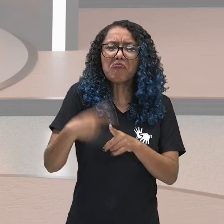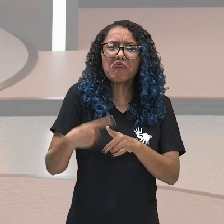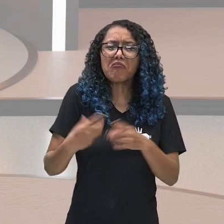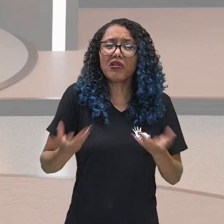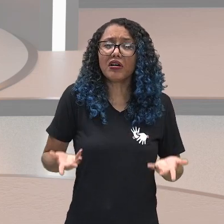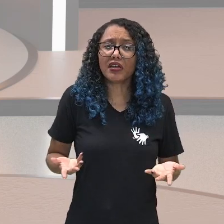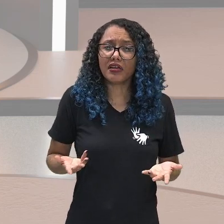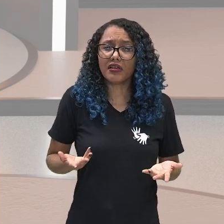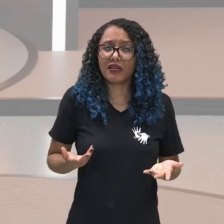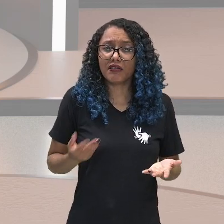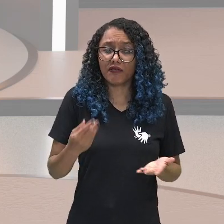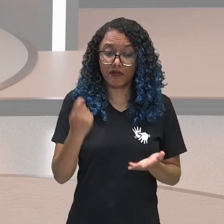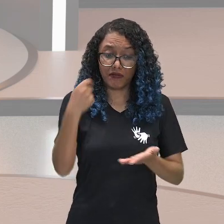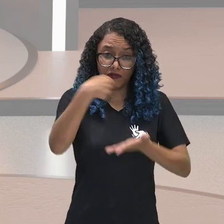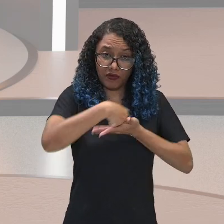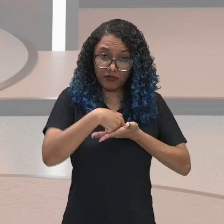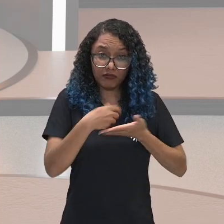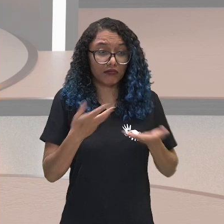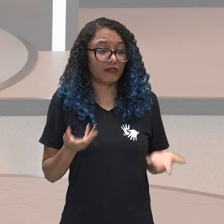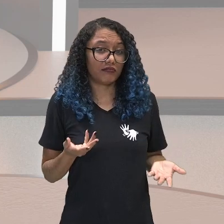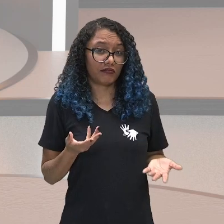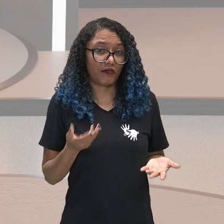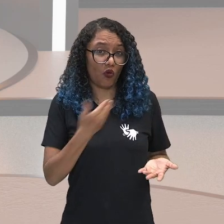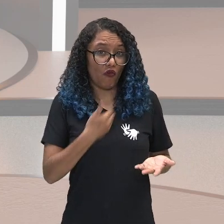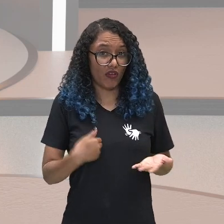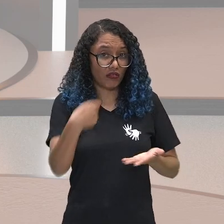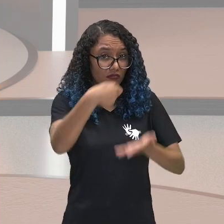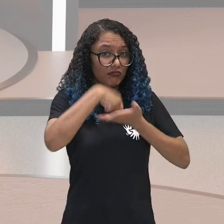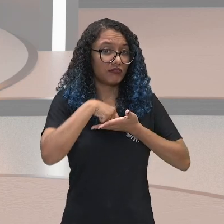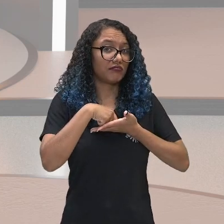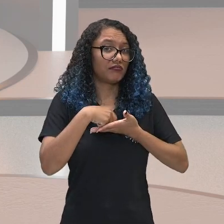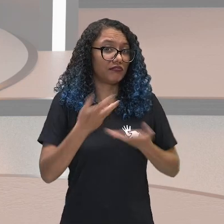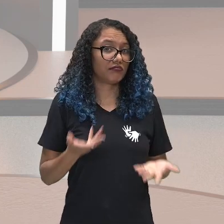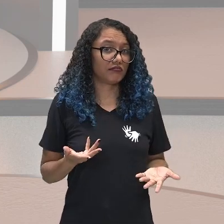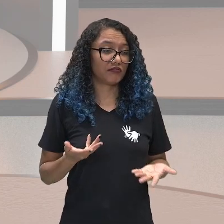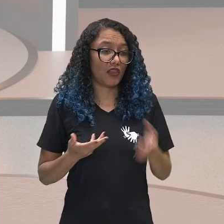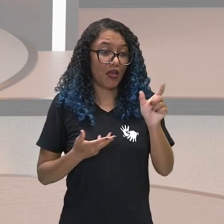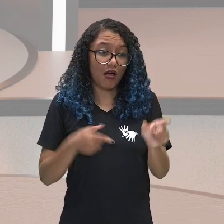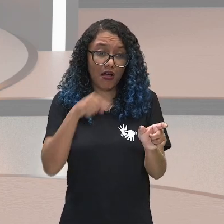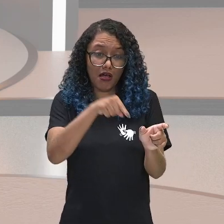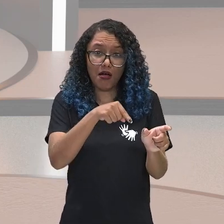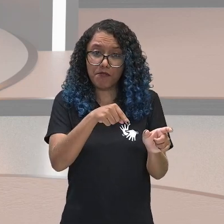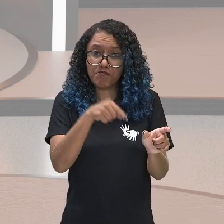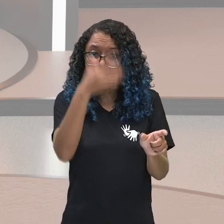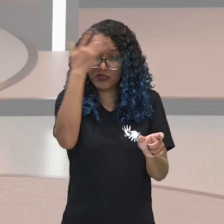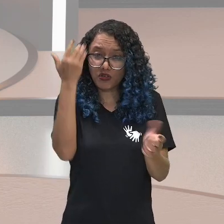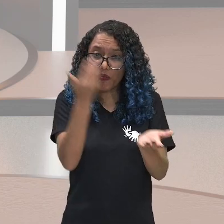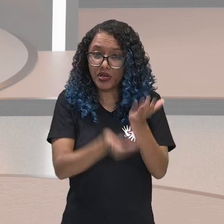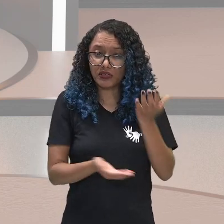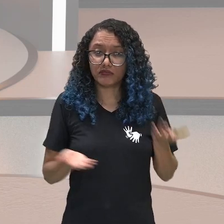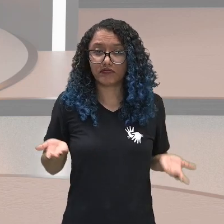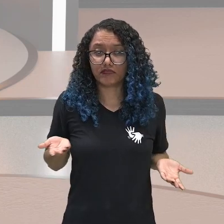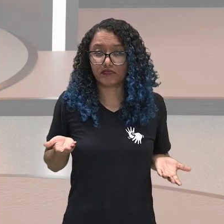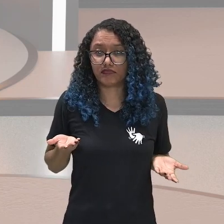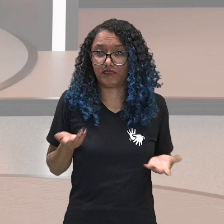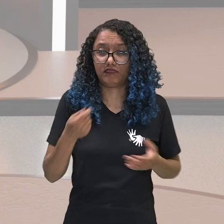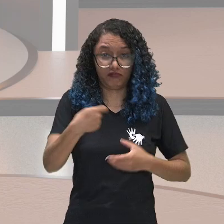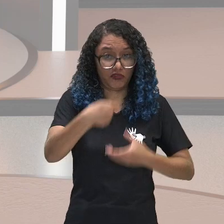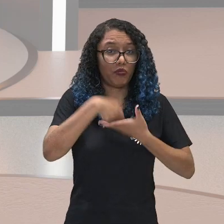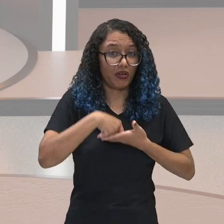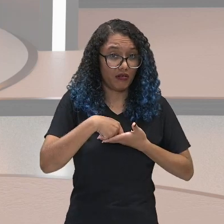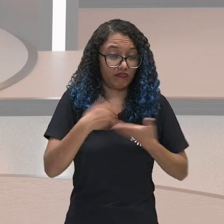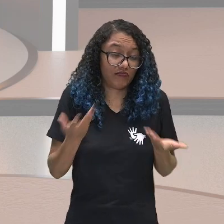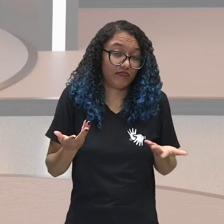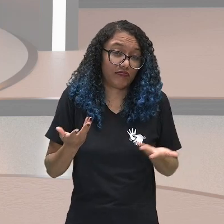Eu vou receber, então, não é mesmo? O governo vai me pagar por essa mão de obra que eu estou perdendo? Então, são, na verdade,